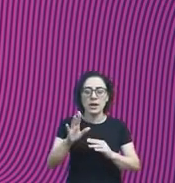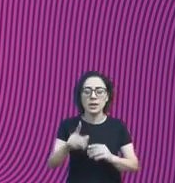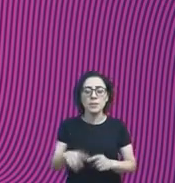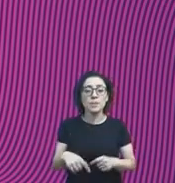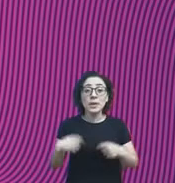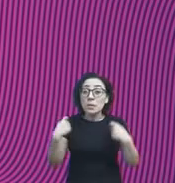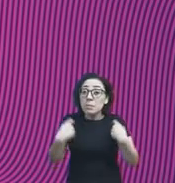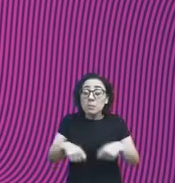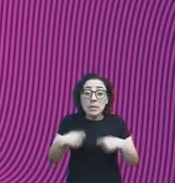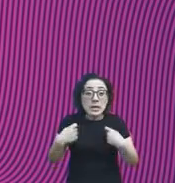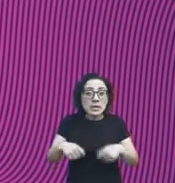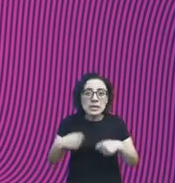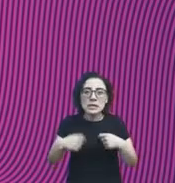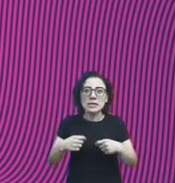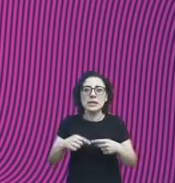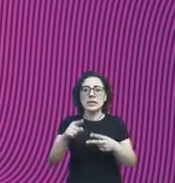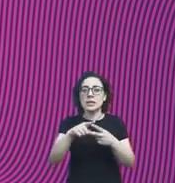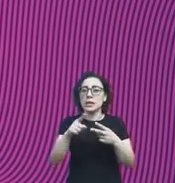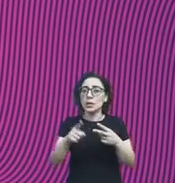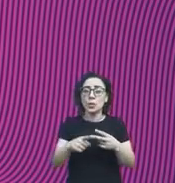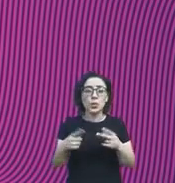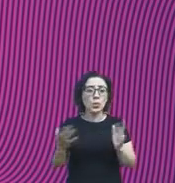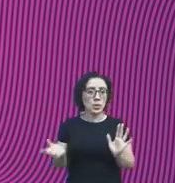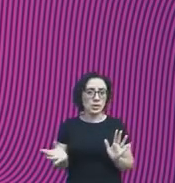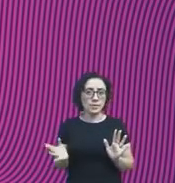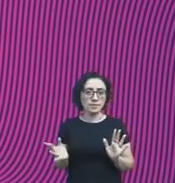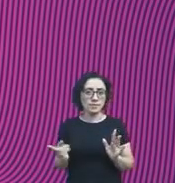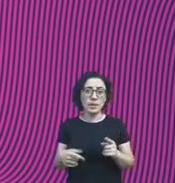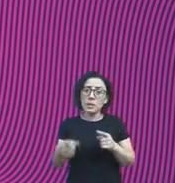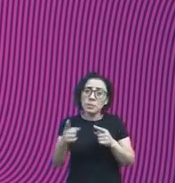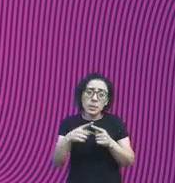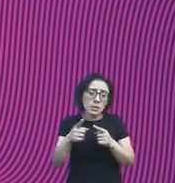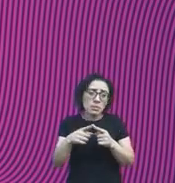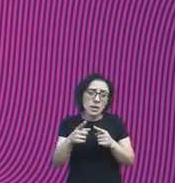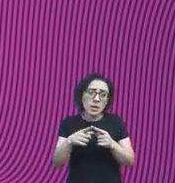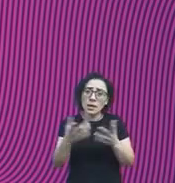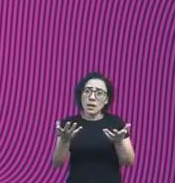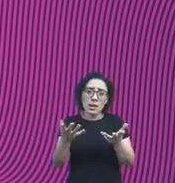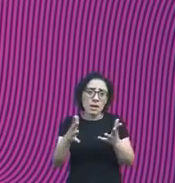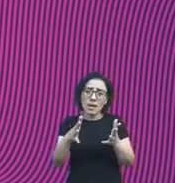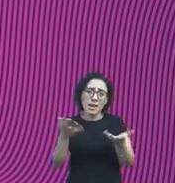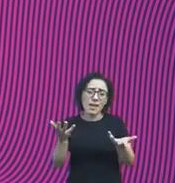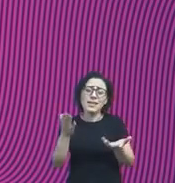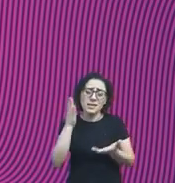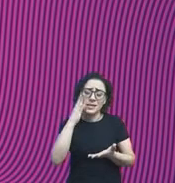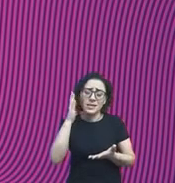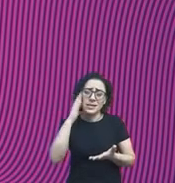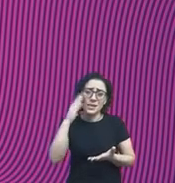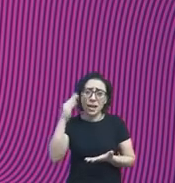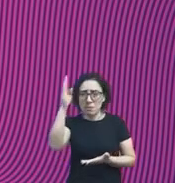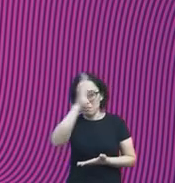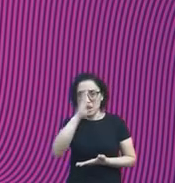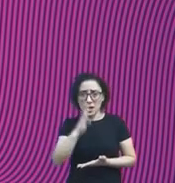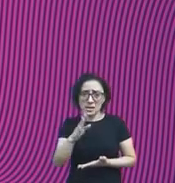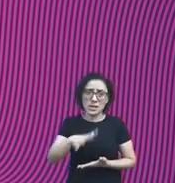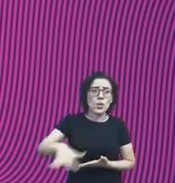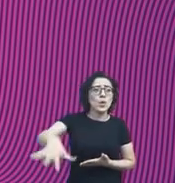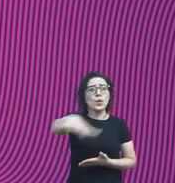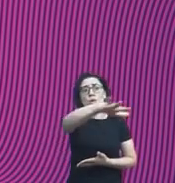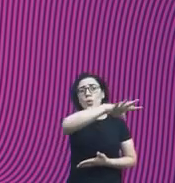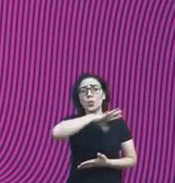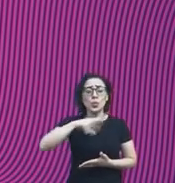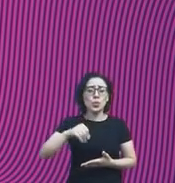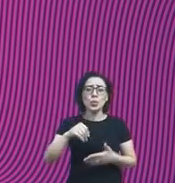do que elas. A primeira é a própria situação econômico-social do Brasil. Não há saúde que funcione